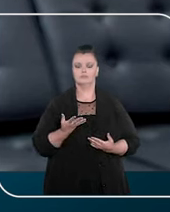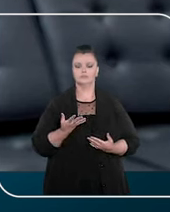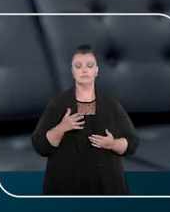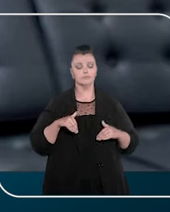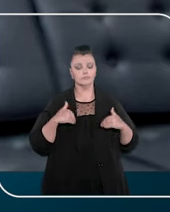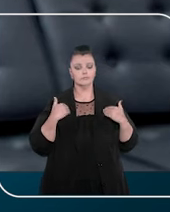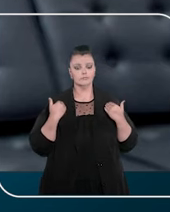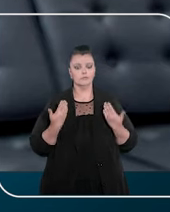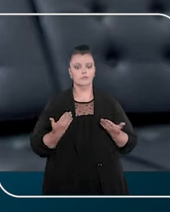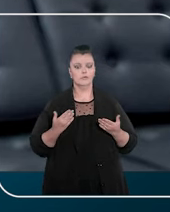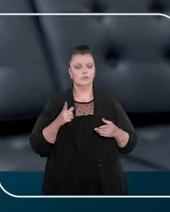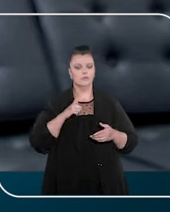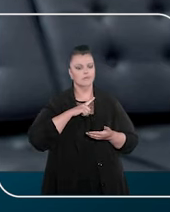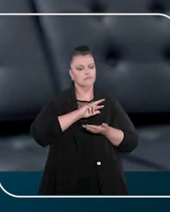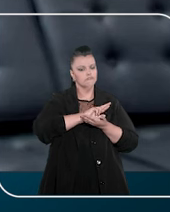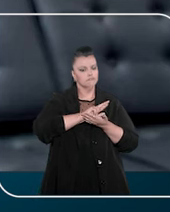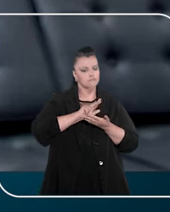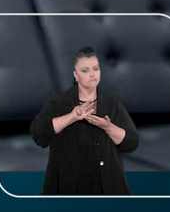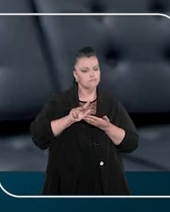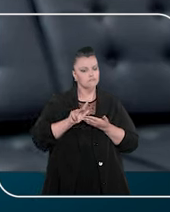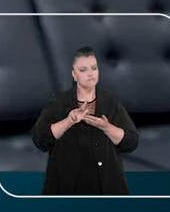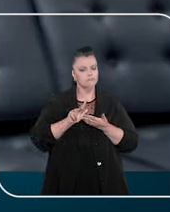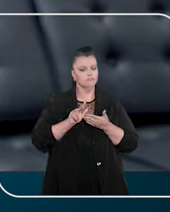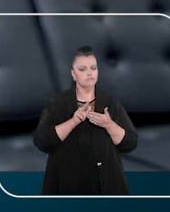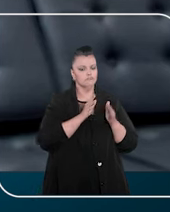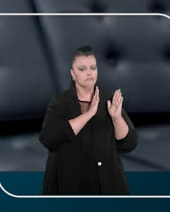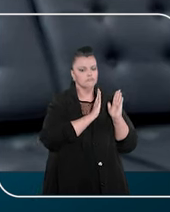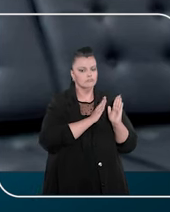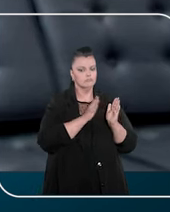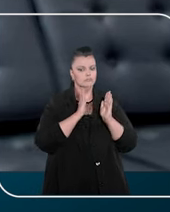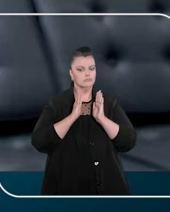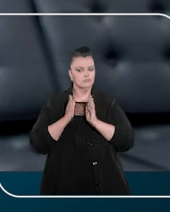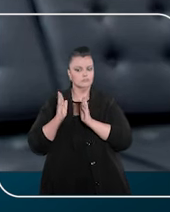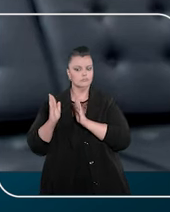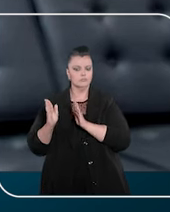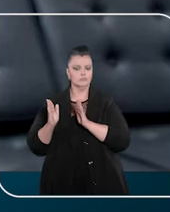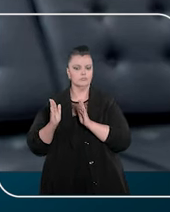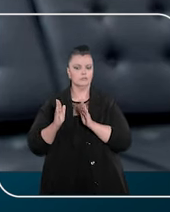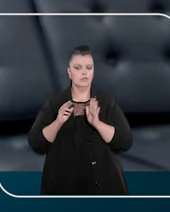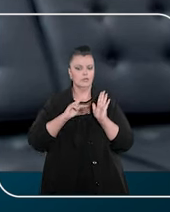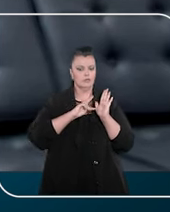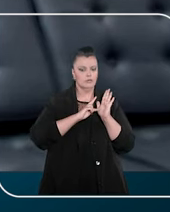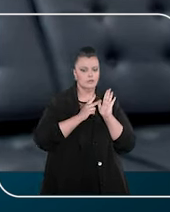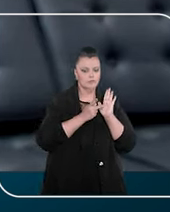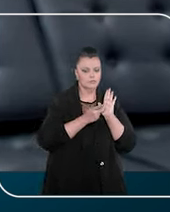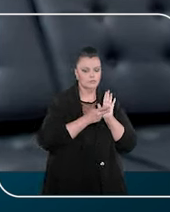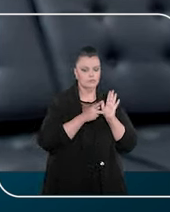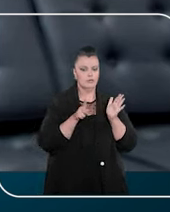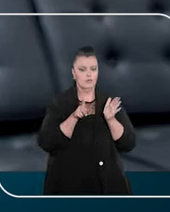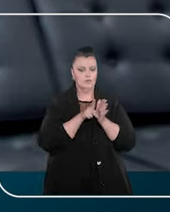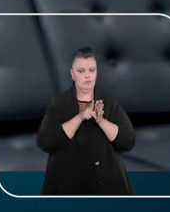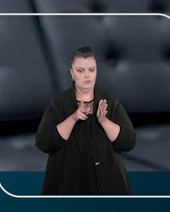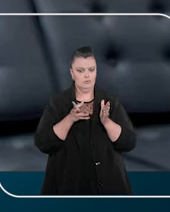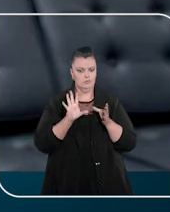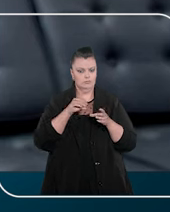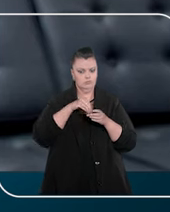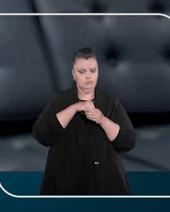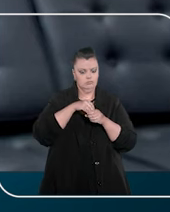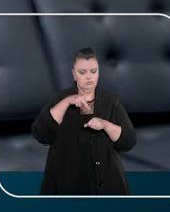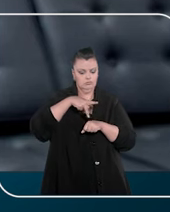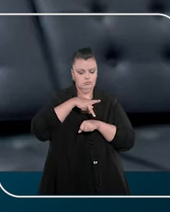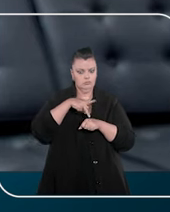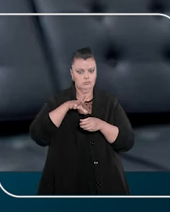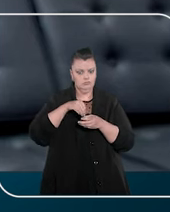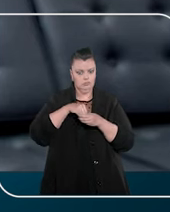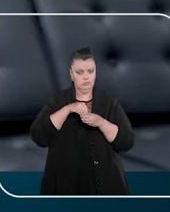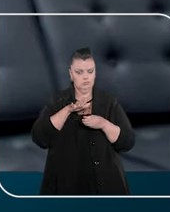Porém, existe uma divisão de competências definida pela Constituição da República que dá ao STJ e